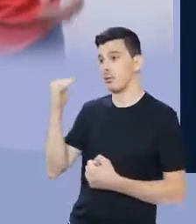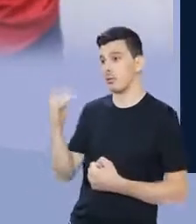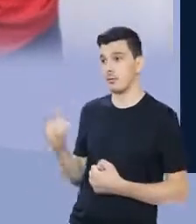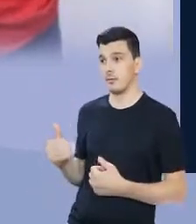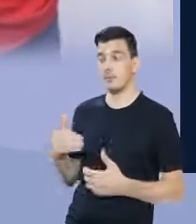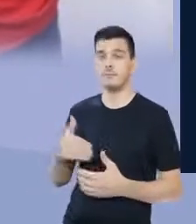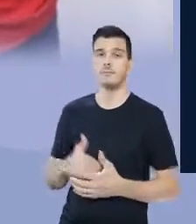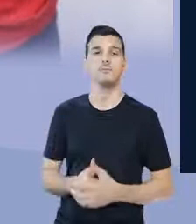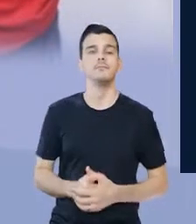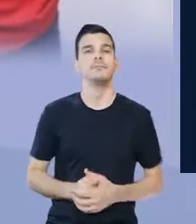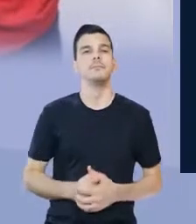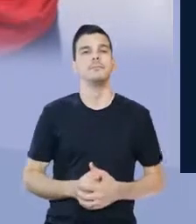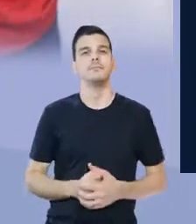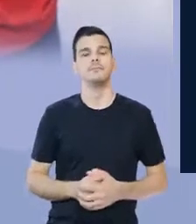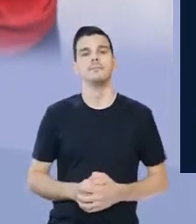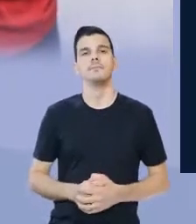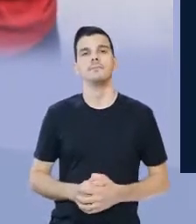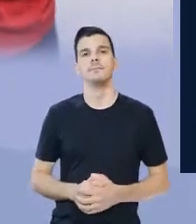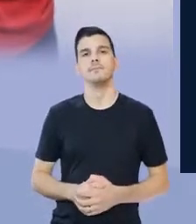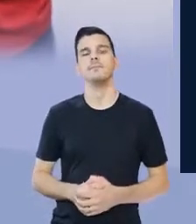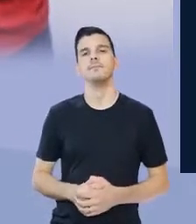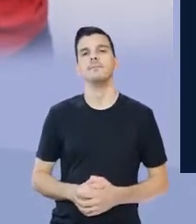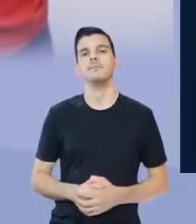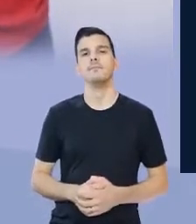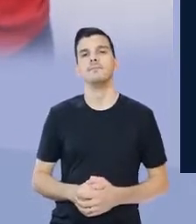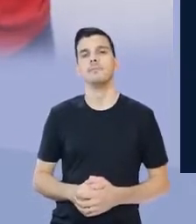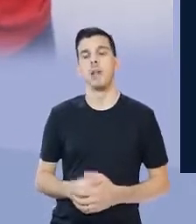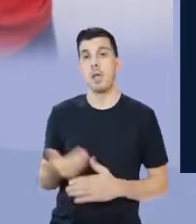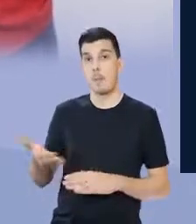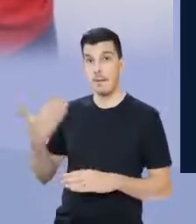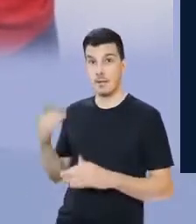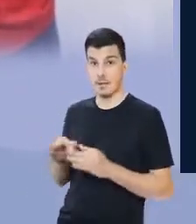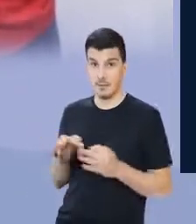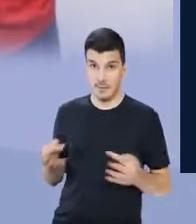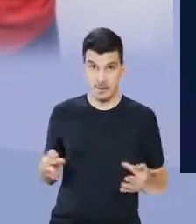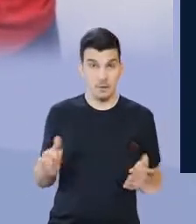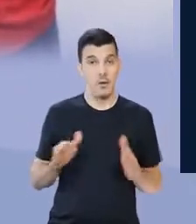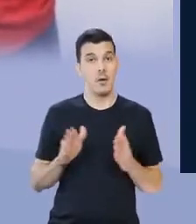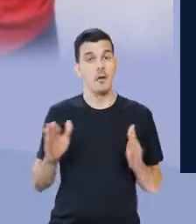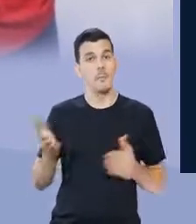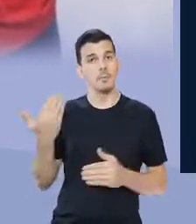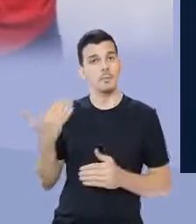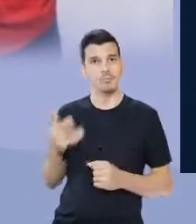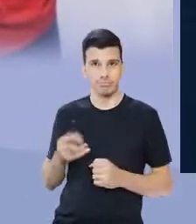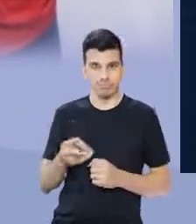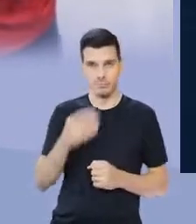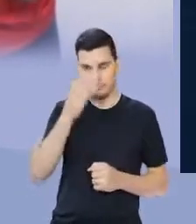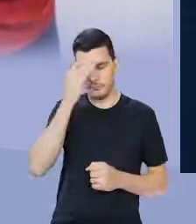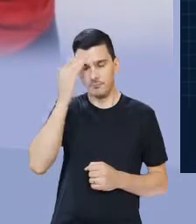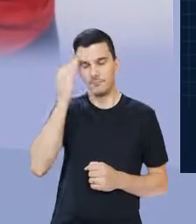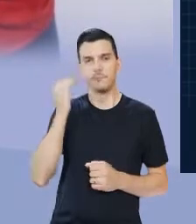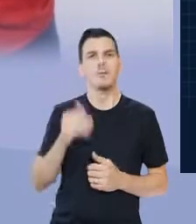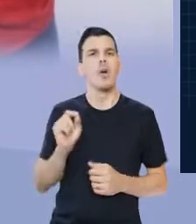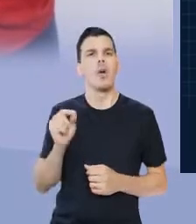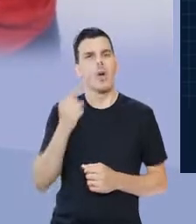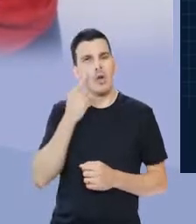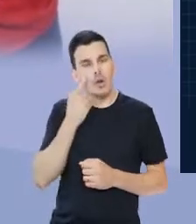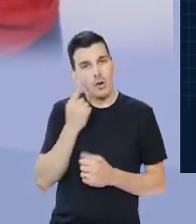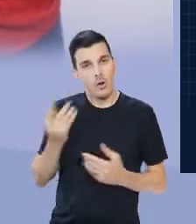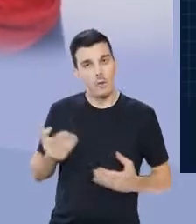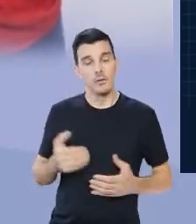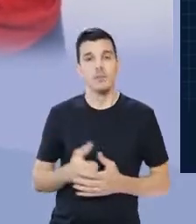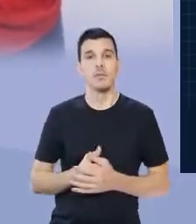temos Simple Past and Past Continuous, passado simples e o passado contínuo. Vamos dar uma verificada aí o que temos